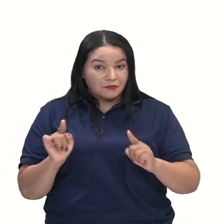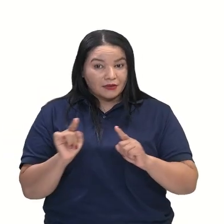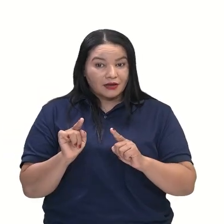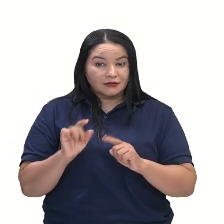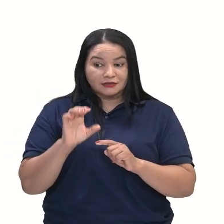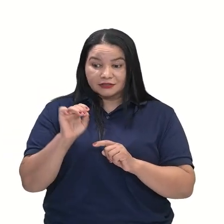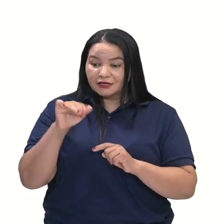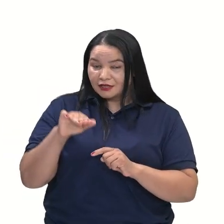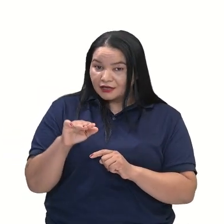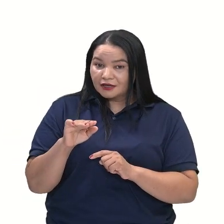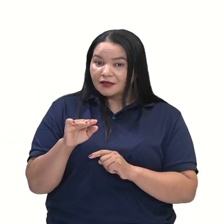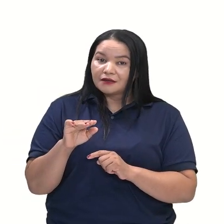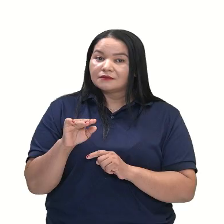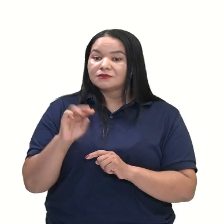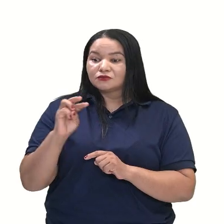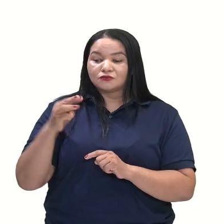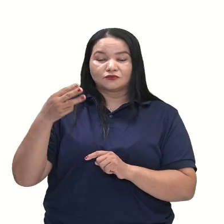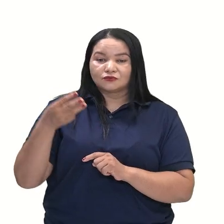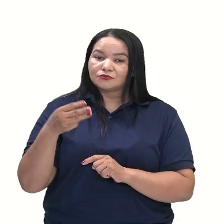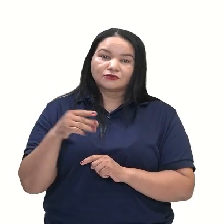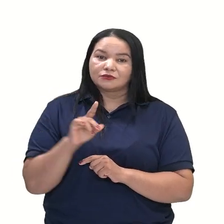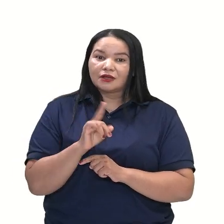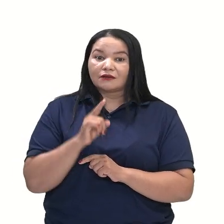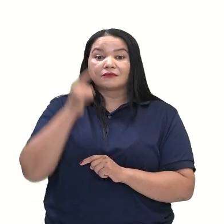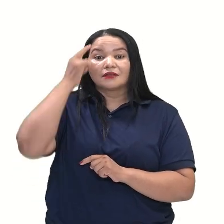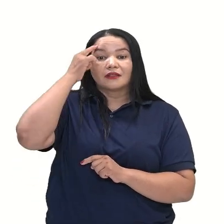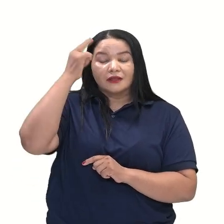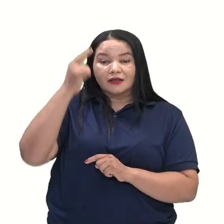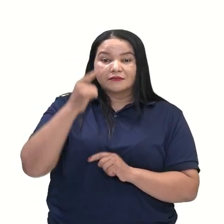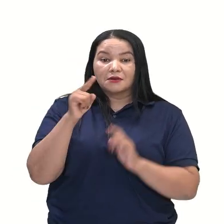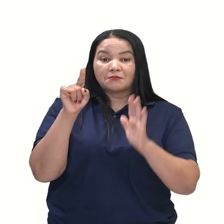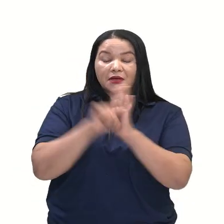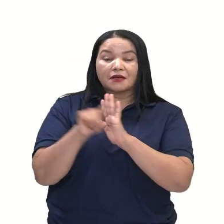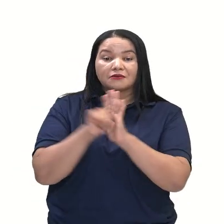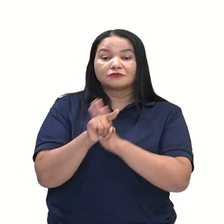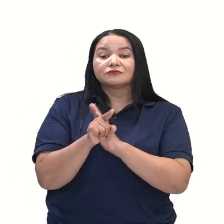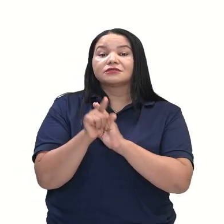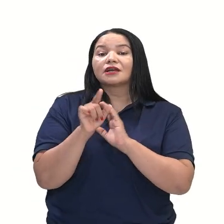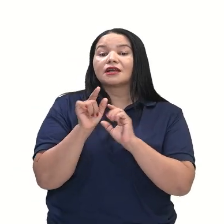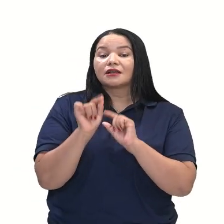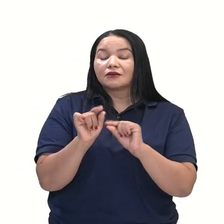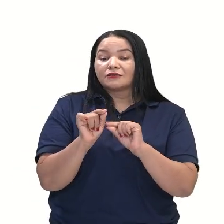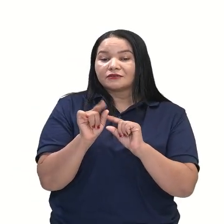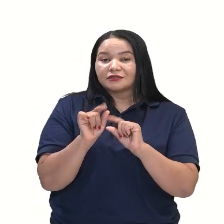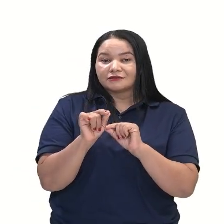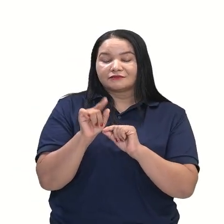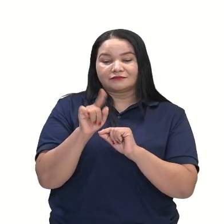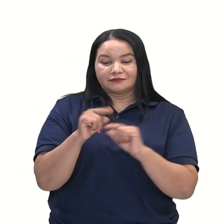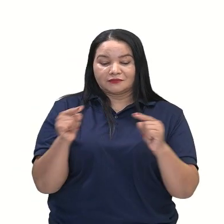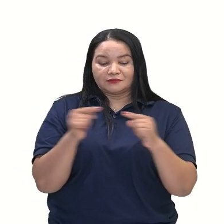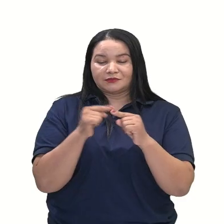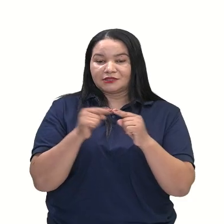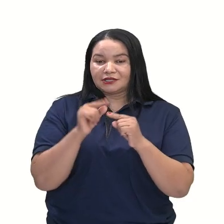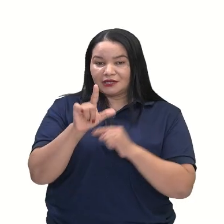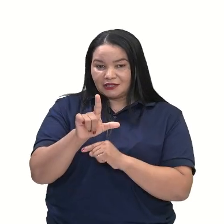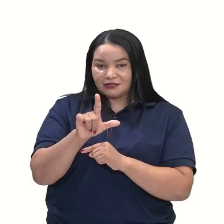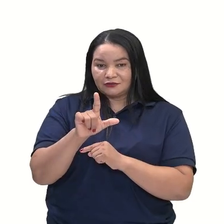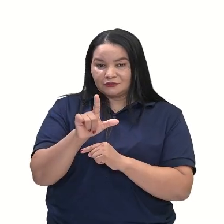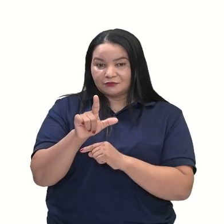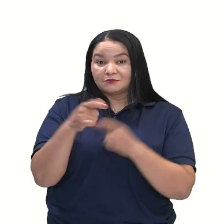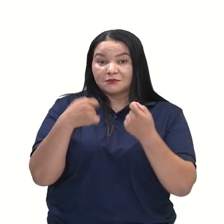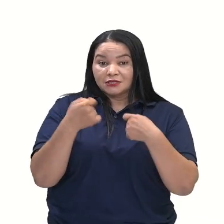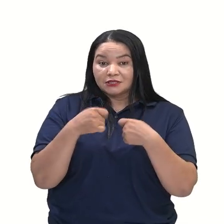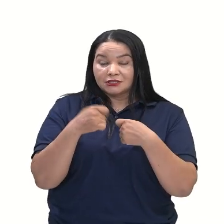resposta em centímetros cúbicos. Você lembra? A questão quer a resposta em quê? em litros. Então, aqui nós vamos ter que fazer